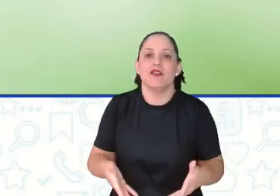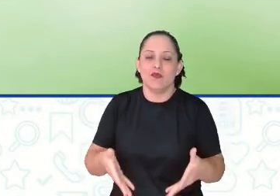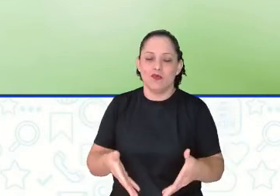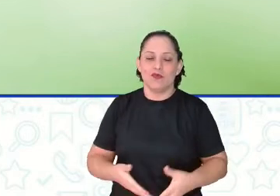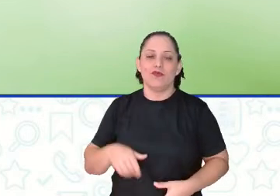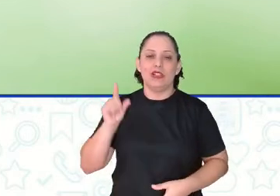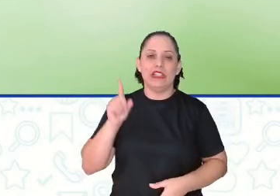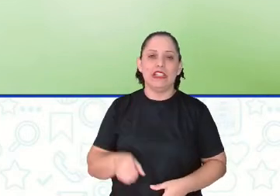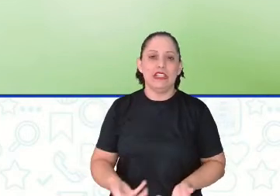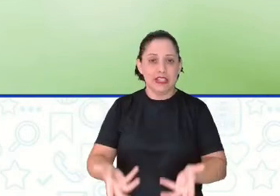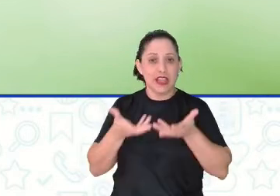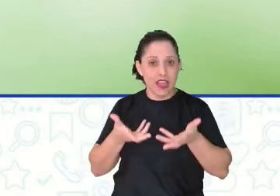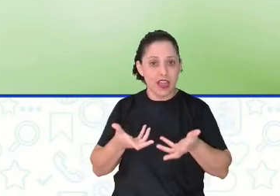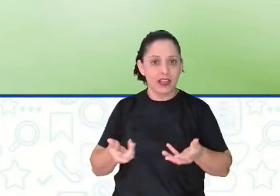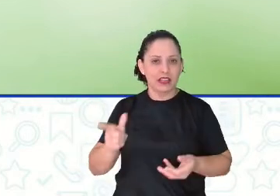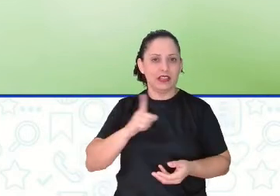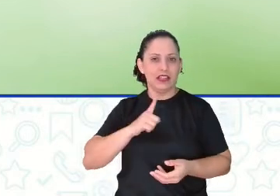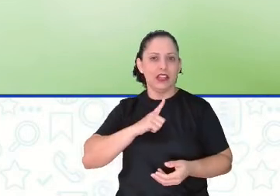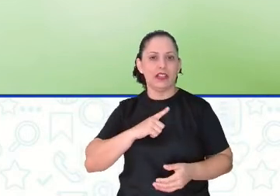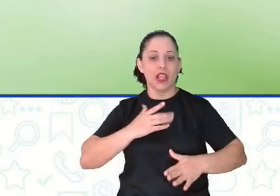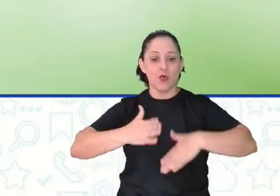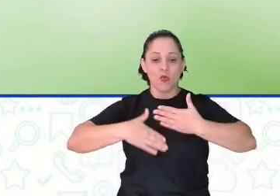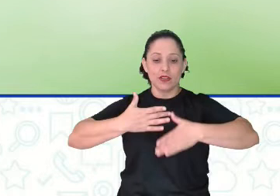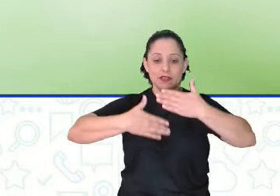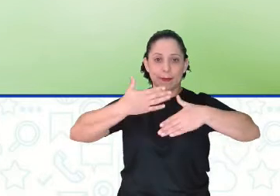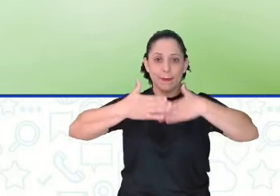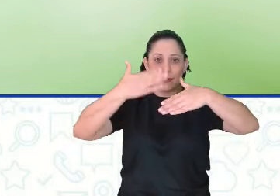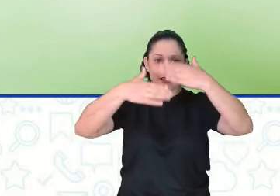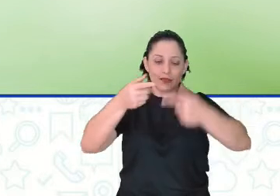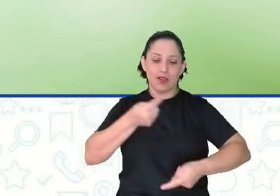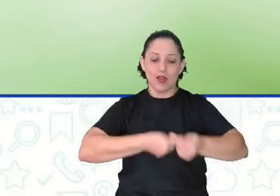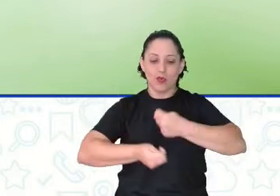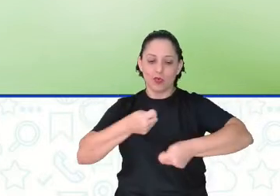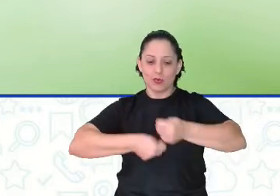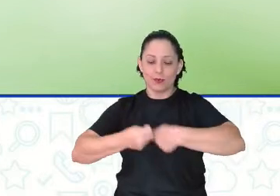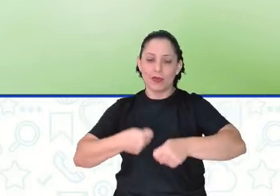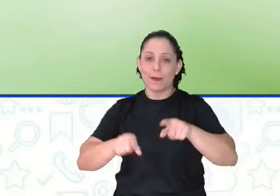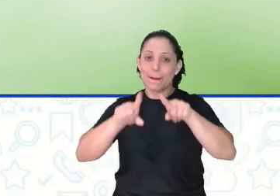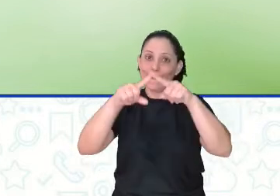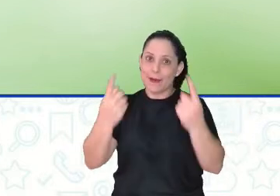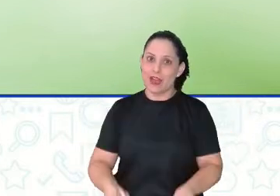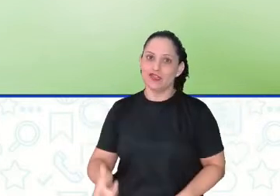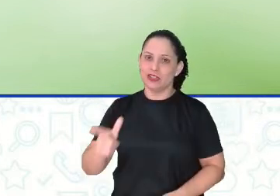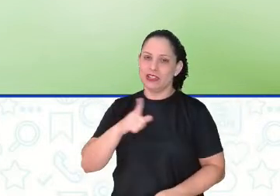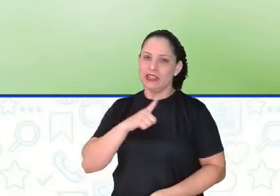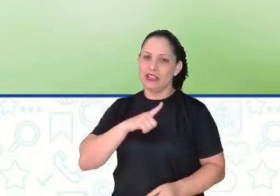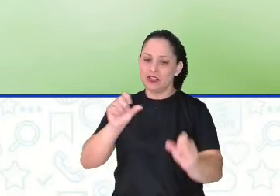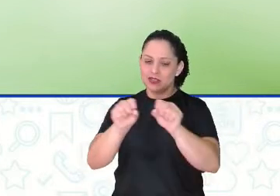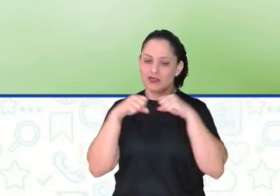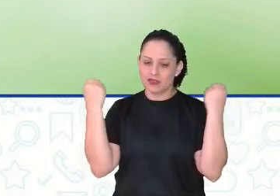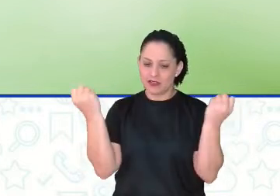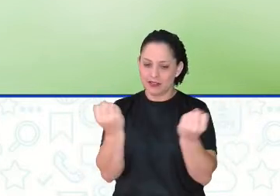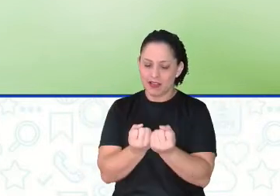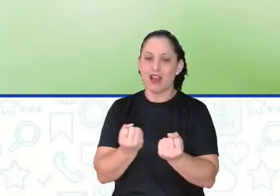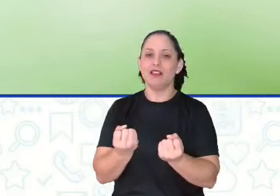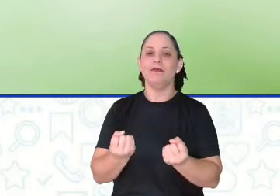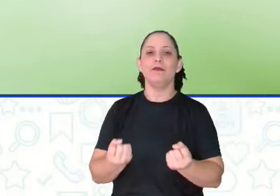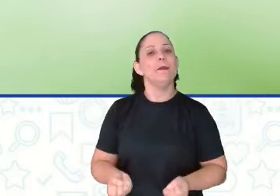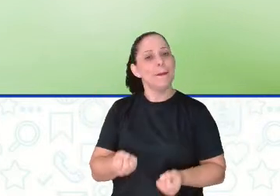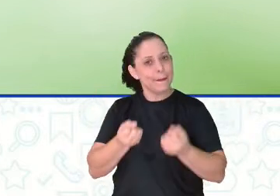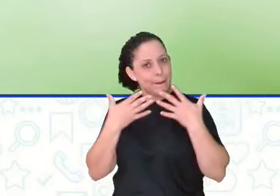que visa aí o crescimento pleno, né, econômico, baseada no bem-estar social, né, ou seja, no bem-estar das pessoas,